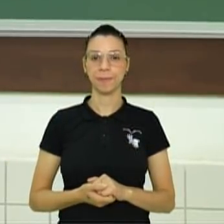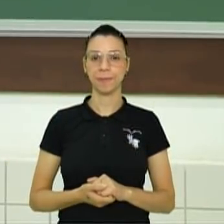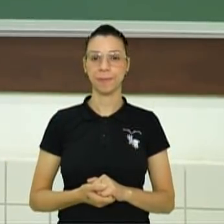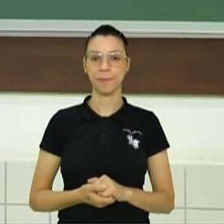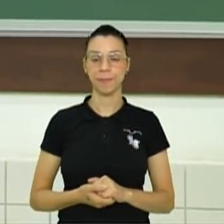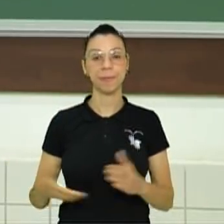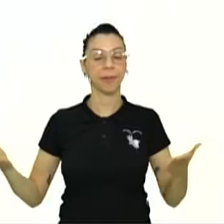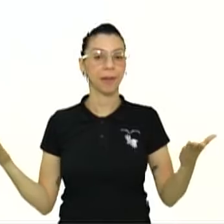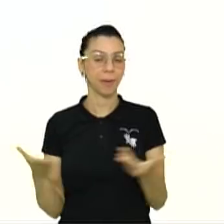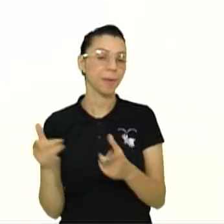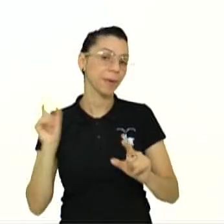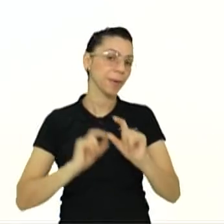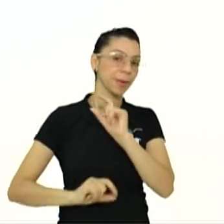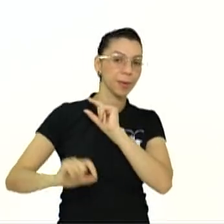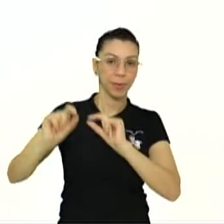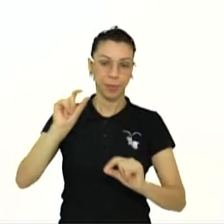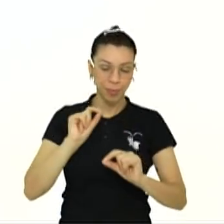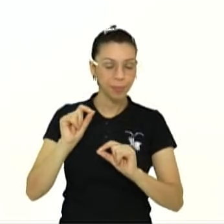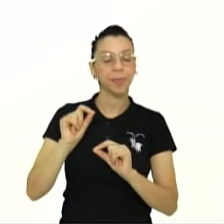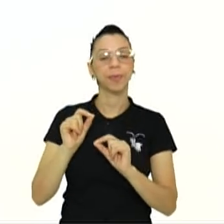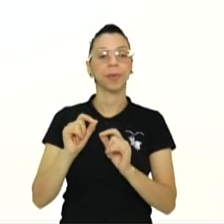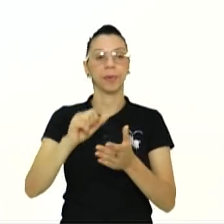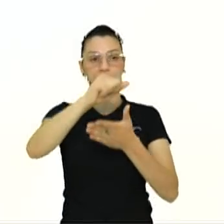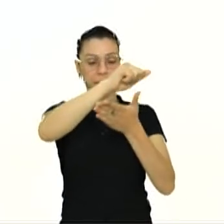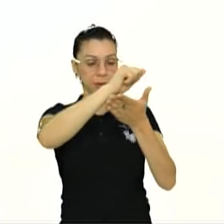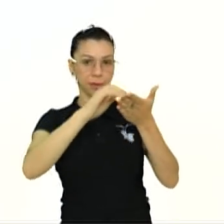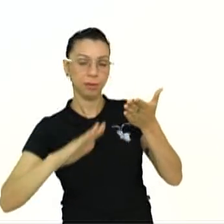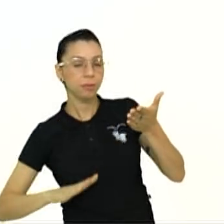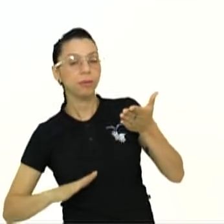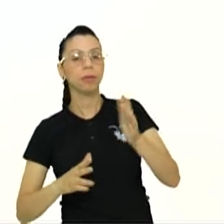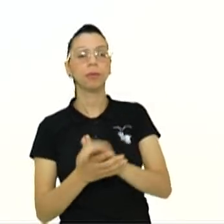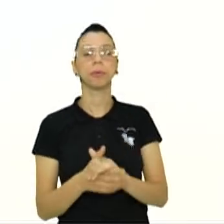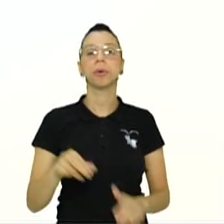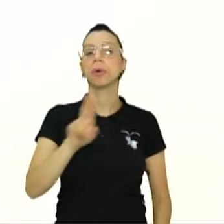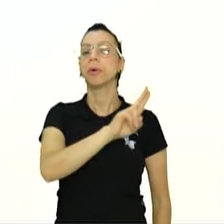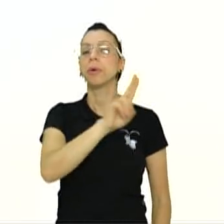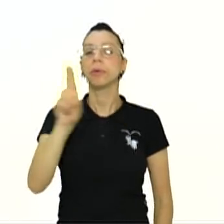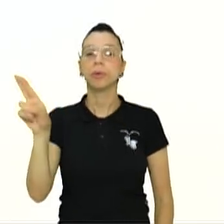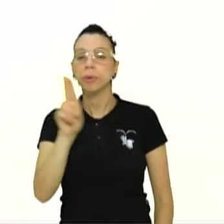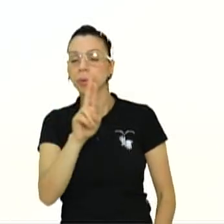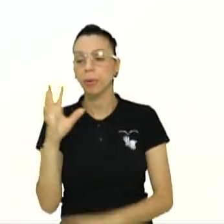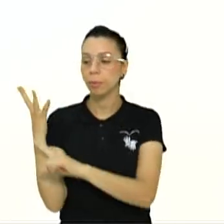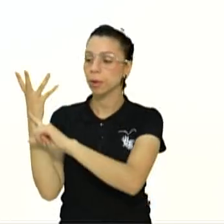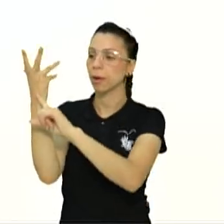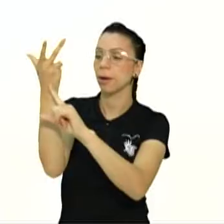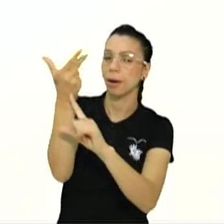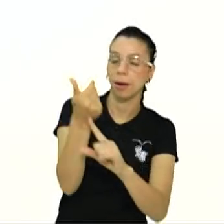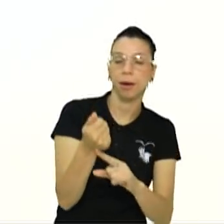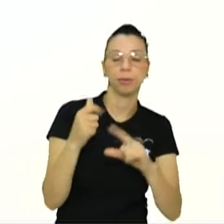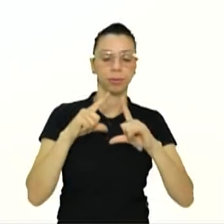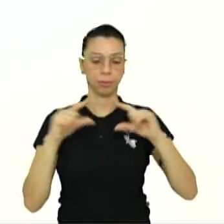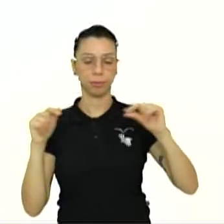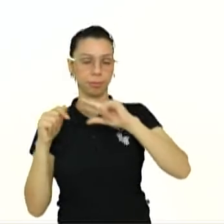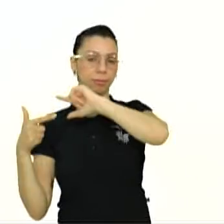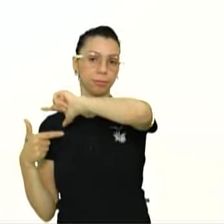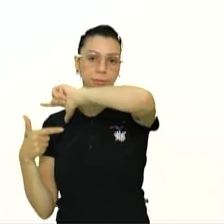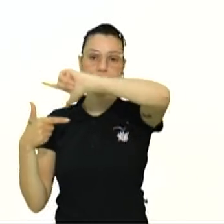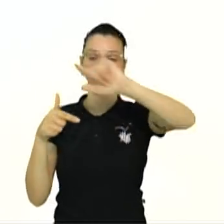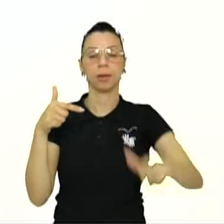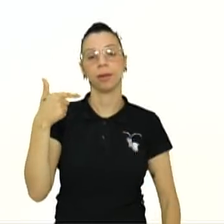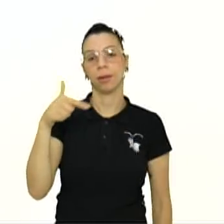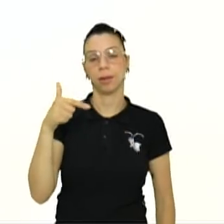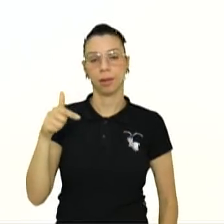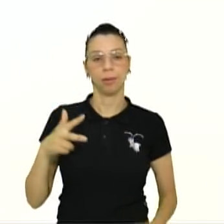Agora a gente vai fazer um teste. Qual o nome da arte japonesa tradicional que não